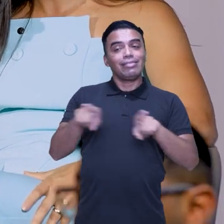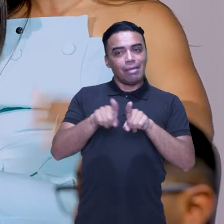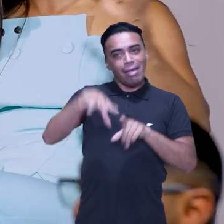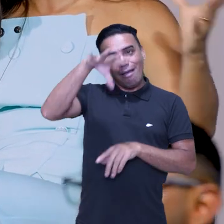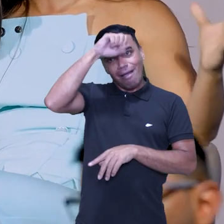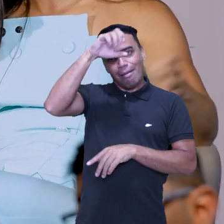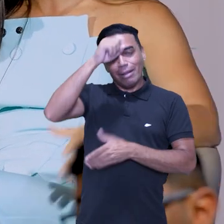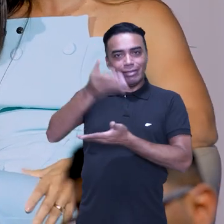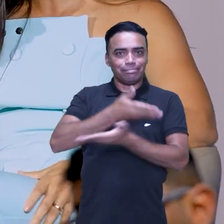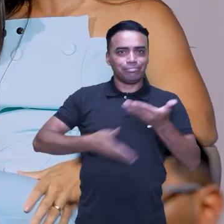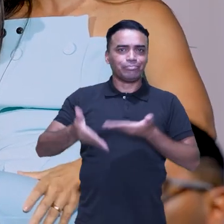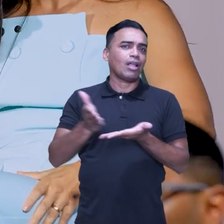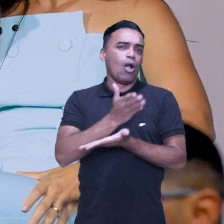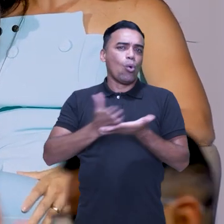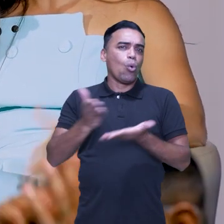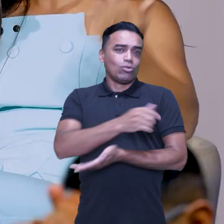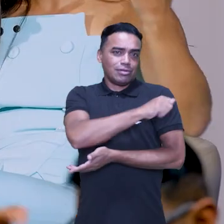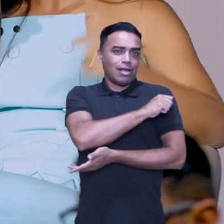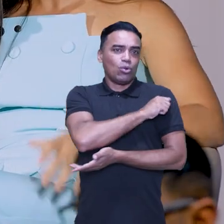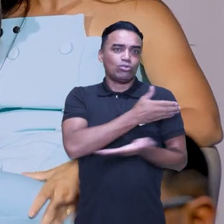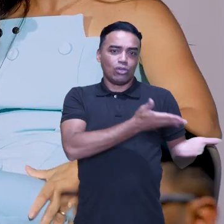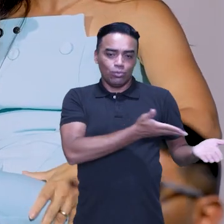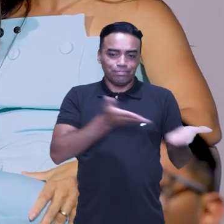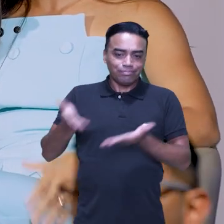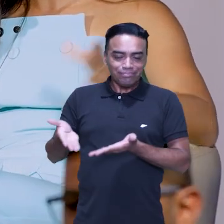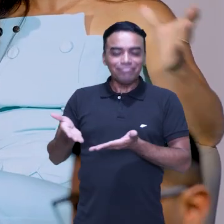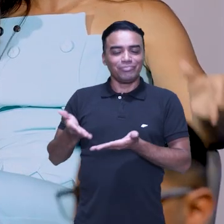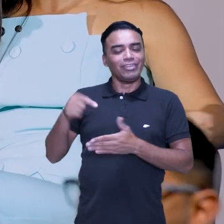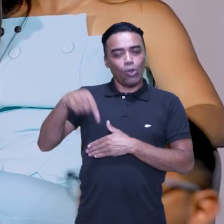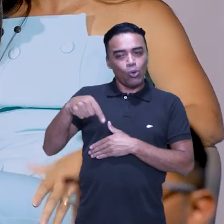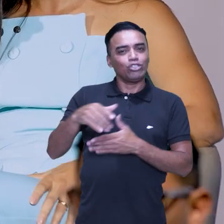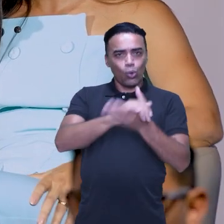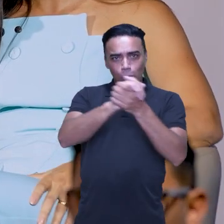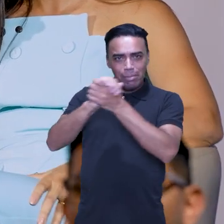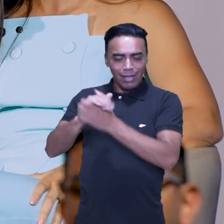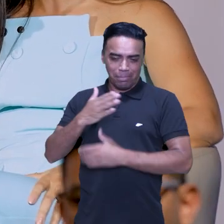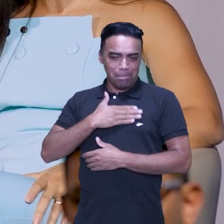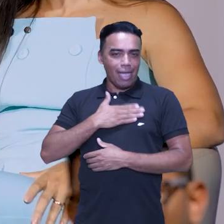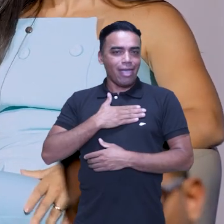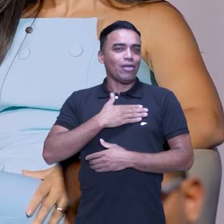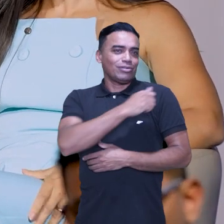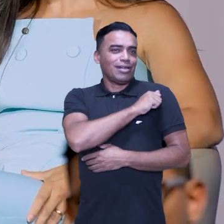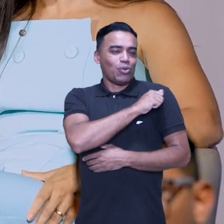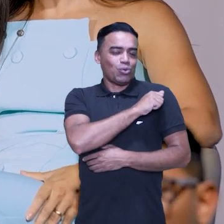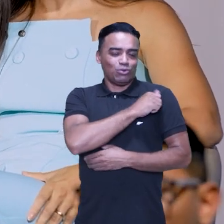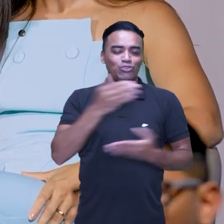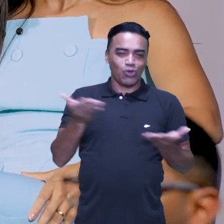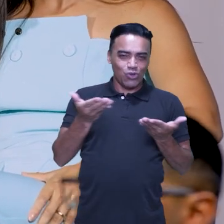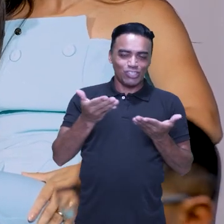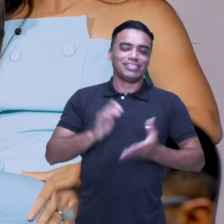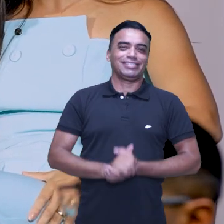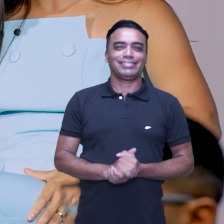também, né? Eu tenho aqui alguns alunos que eu convidei e eu os cumprimento também nessa noite.